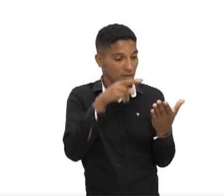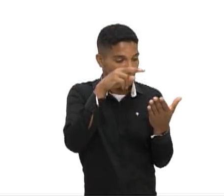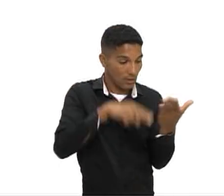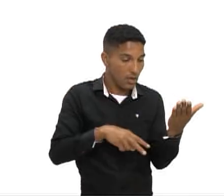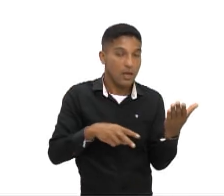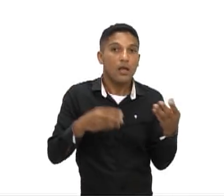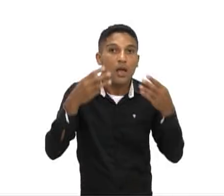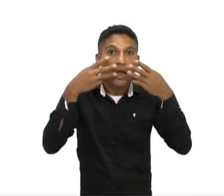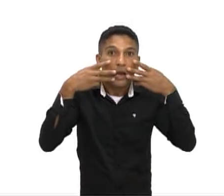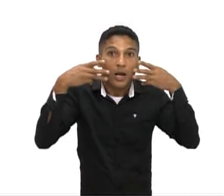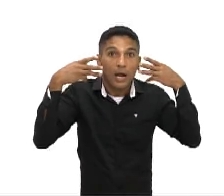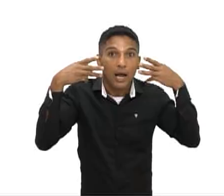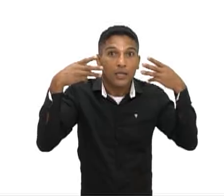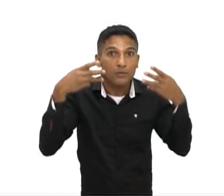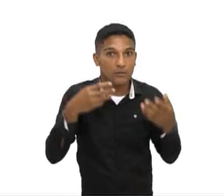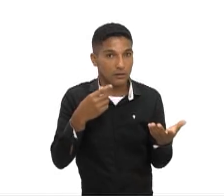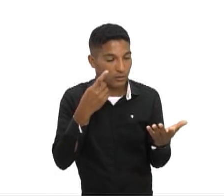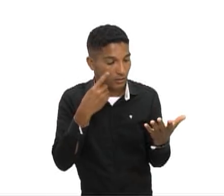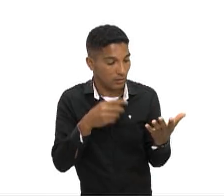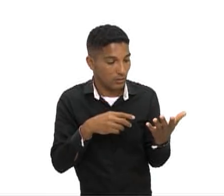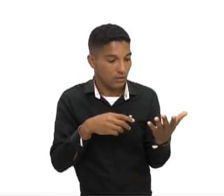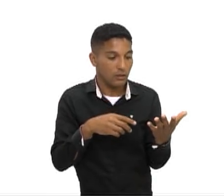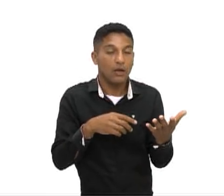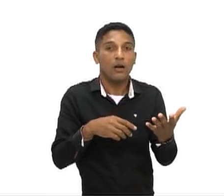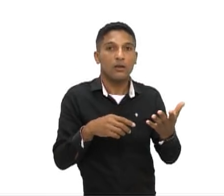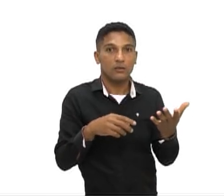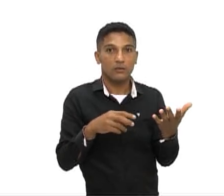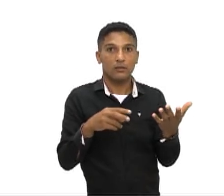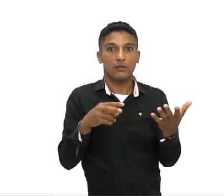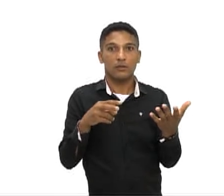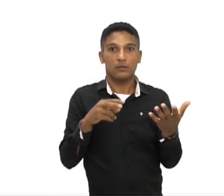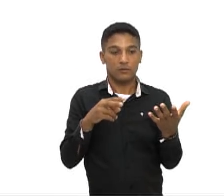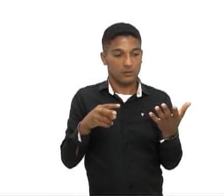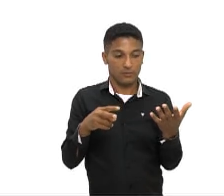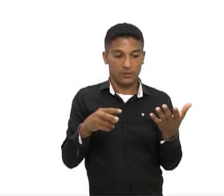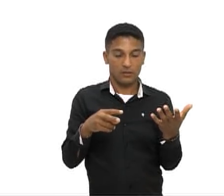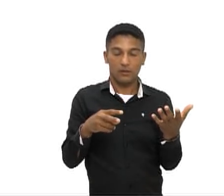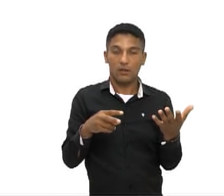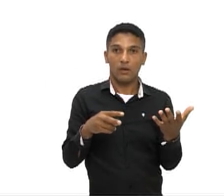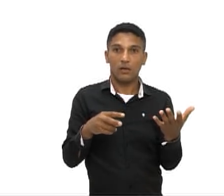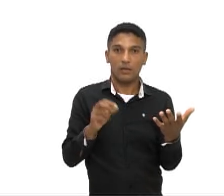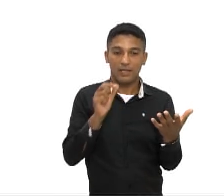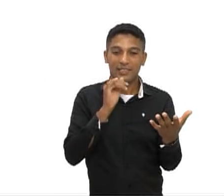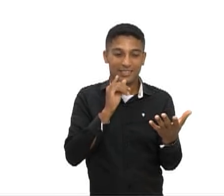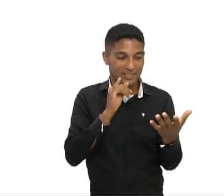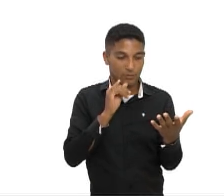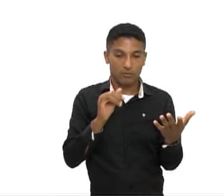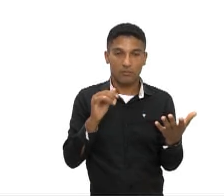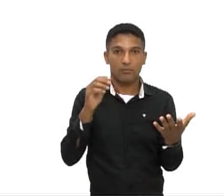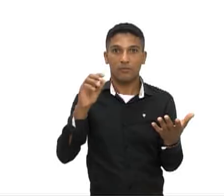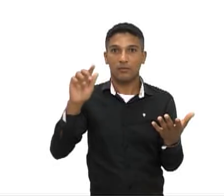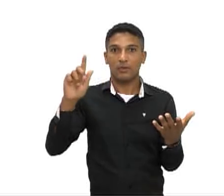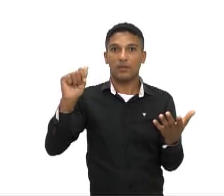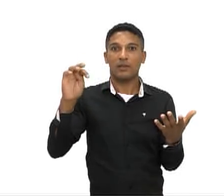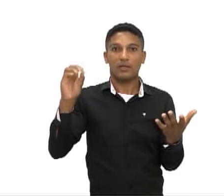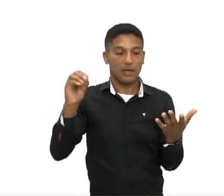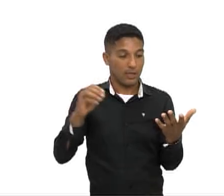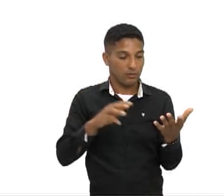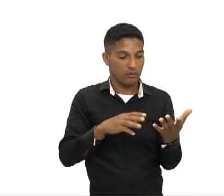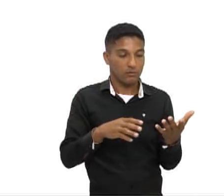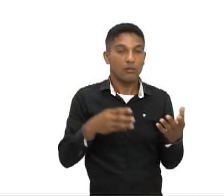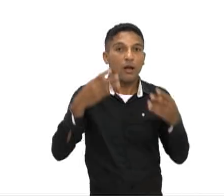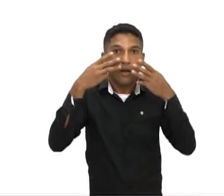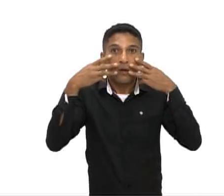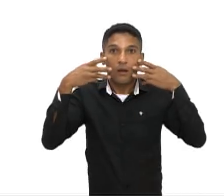fragmento, meus irmãos sobreviverão honestamente, mas e eu, o que vou fazer? Talvez possa jantar o gato e com o couro fazer um